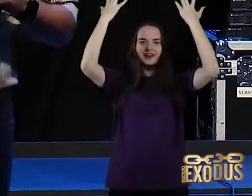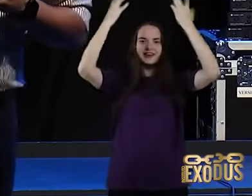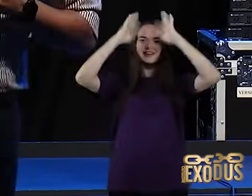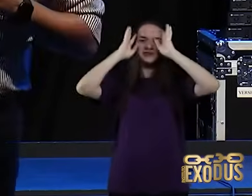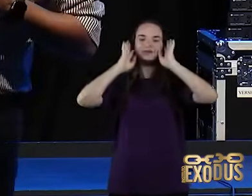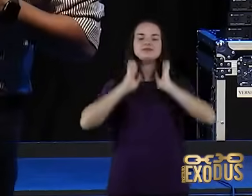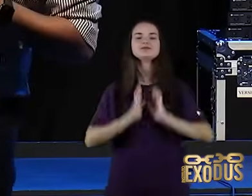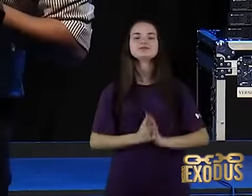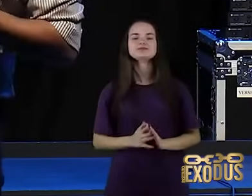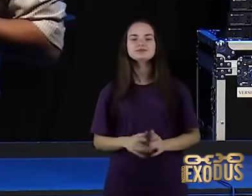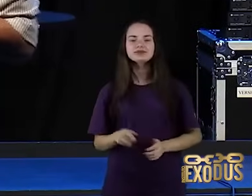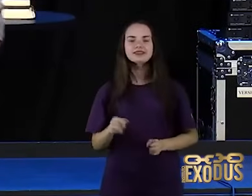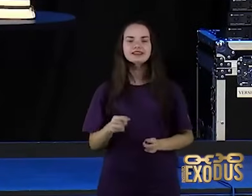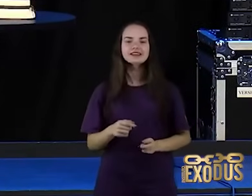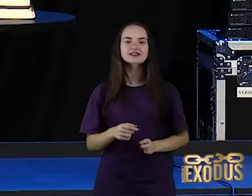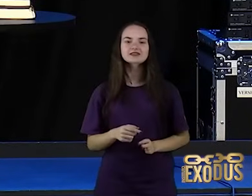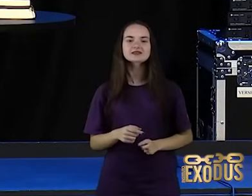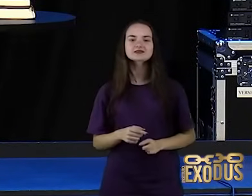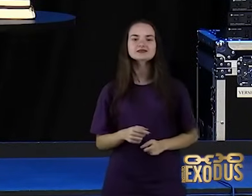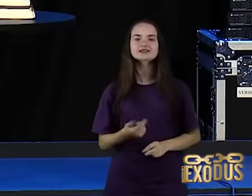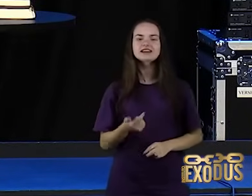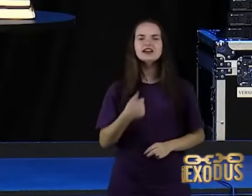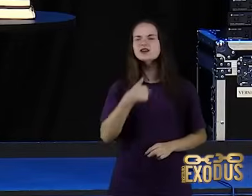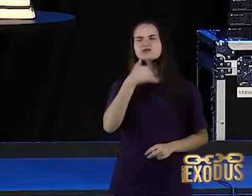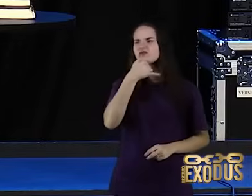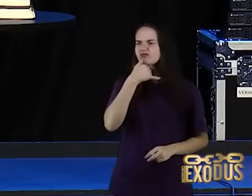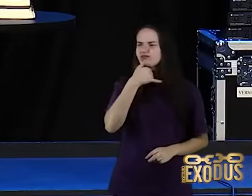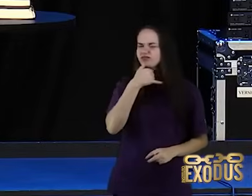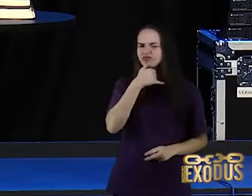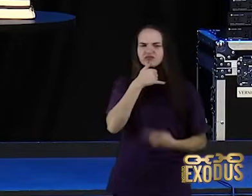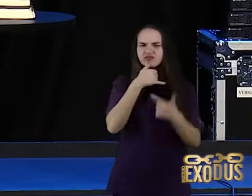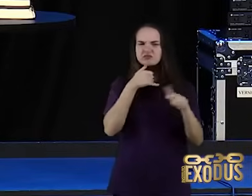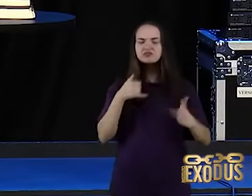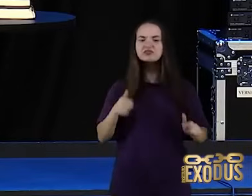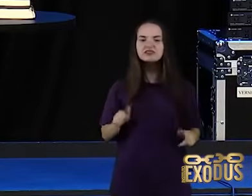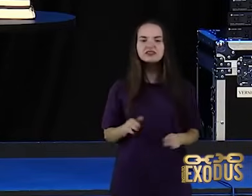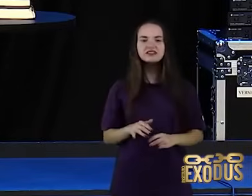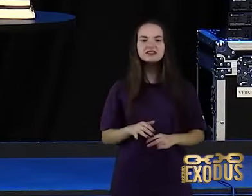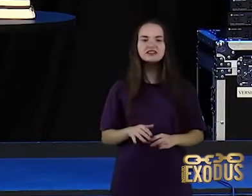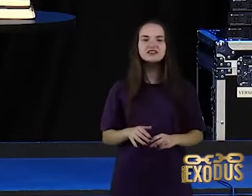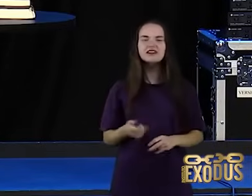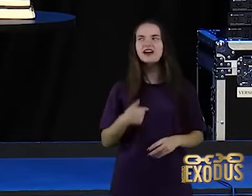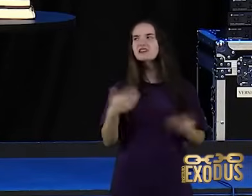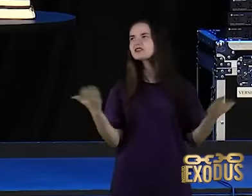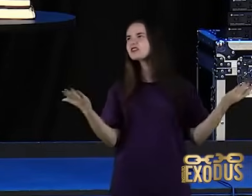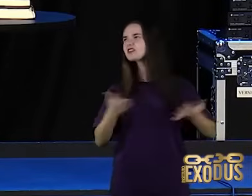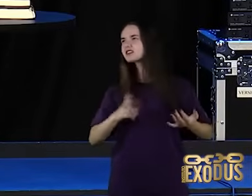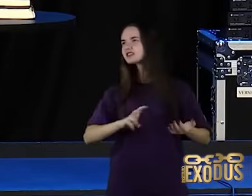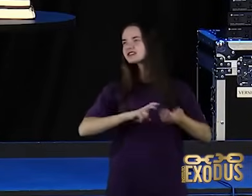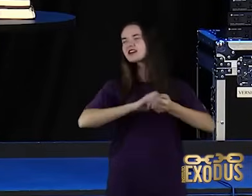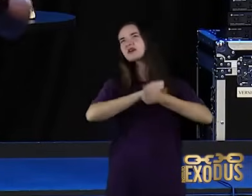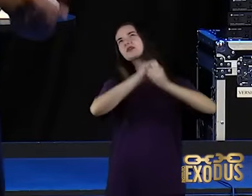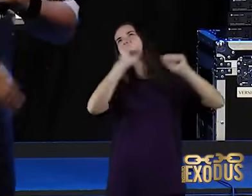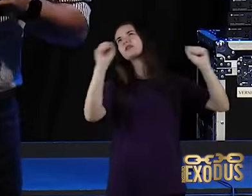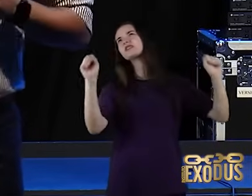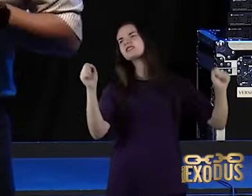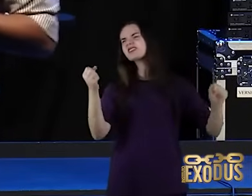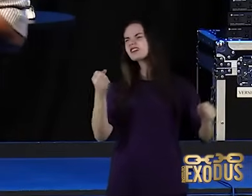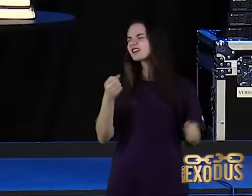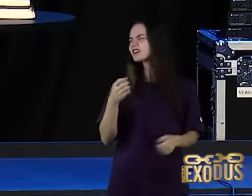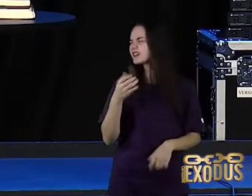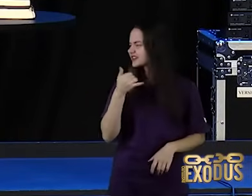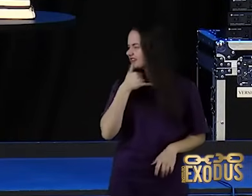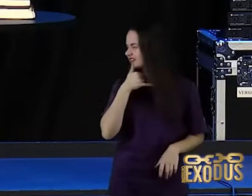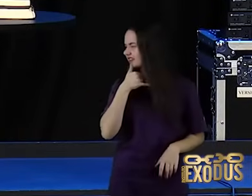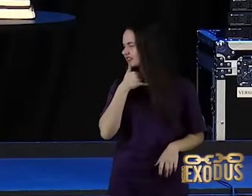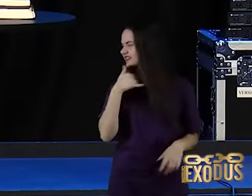eu tenho assim eu eu não sou um homem triste eu não fico assim para tô para baixo eu tô desanimado eu